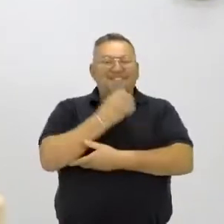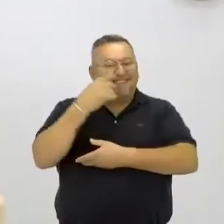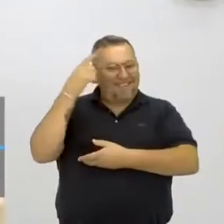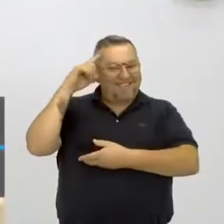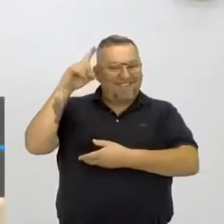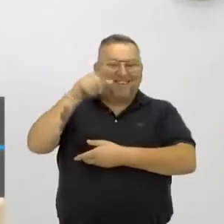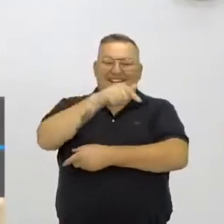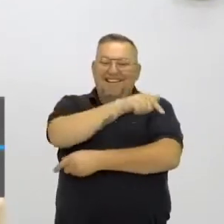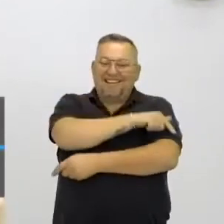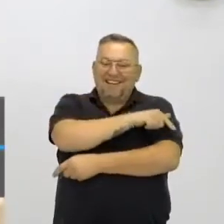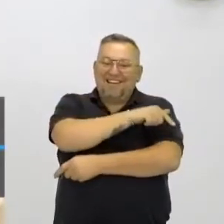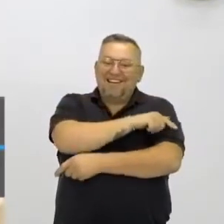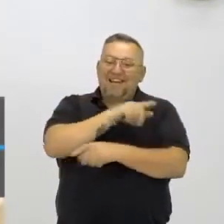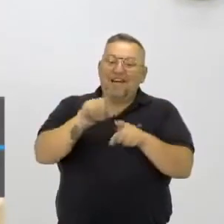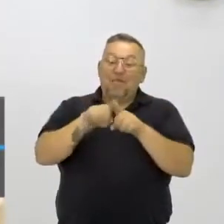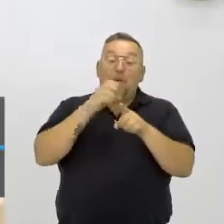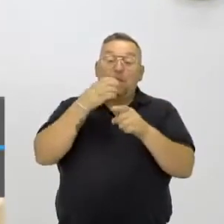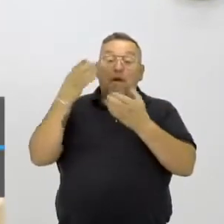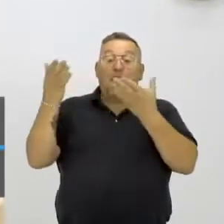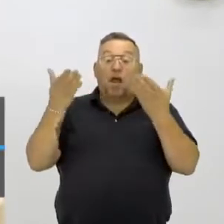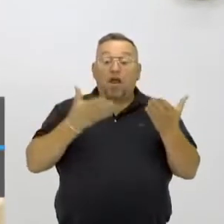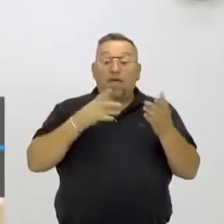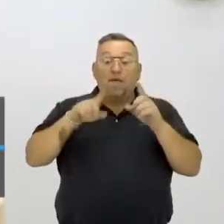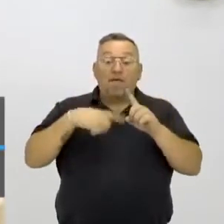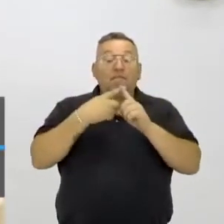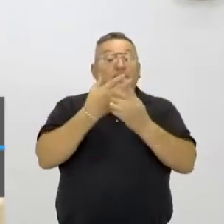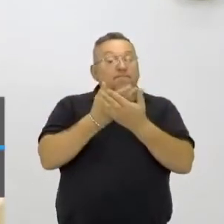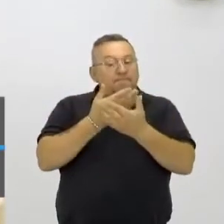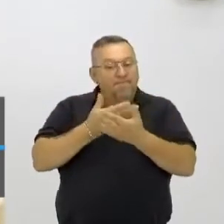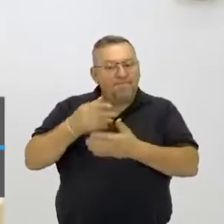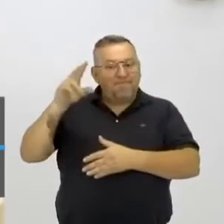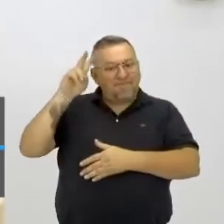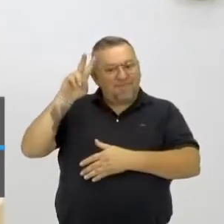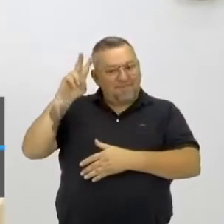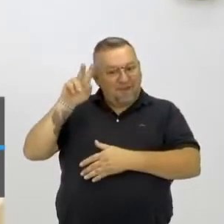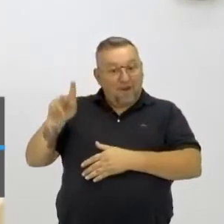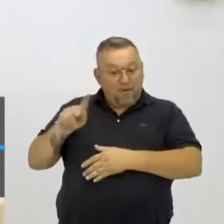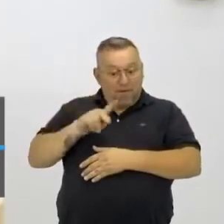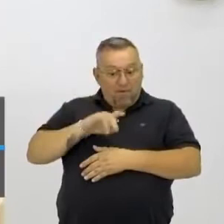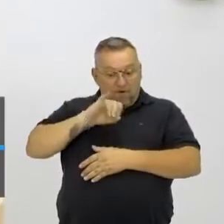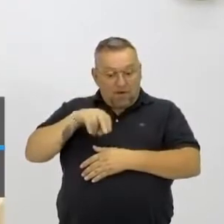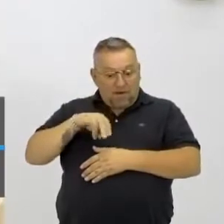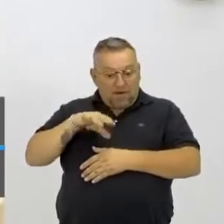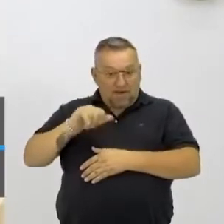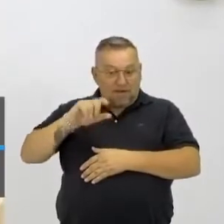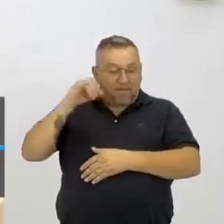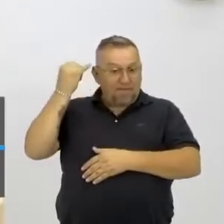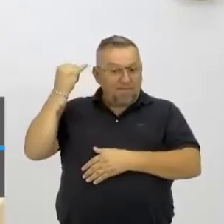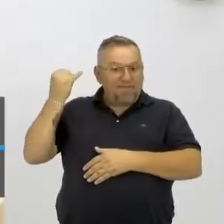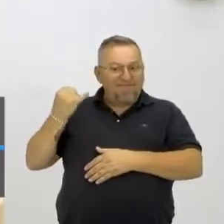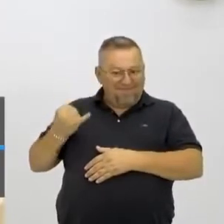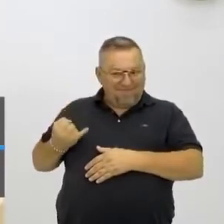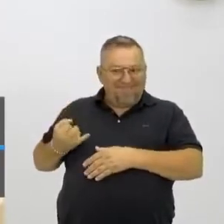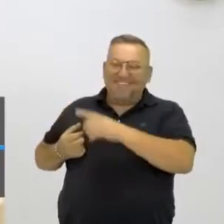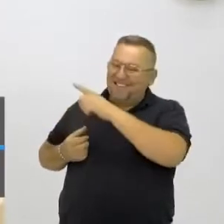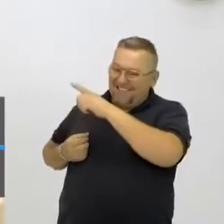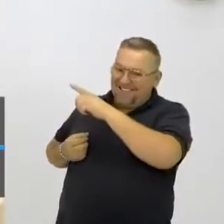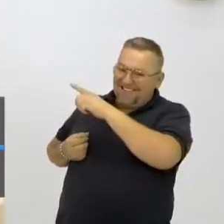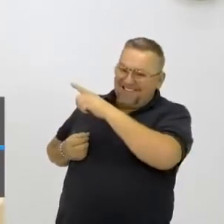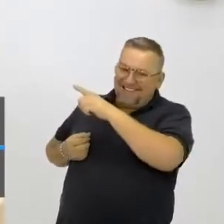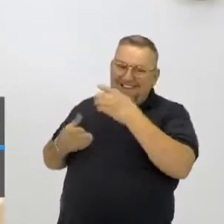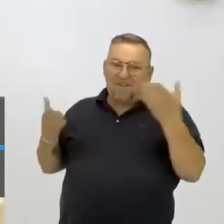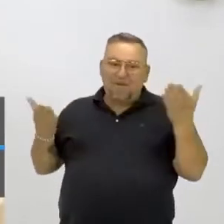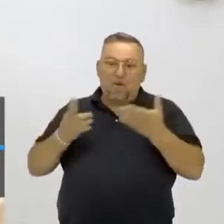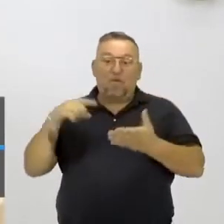Bom dia, sétimo ano. Sejam bem-vindos a mais essa aula de História. Eu sou a professora Janaína Jardim, esse é o meu sinal.